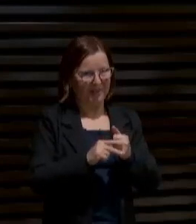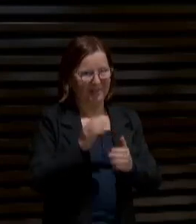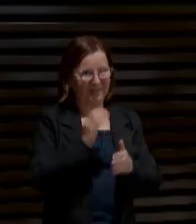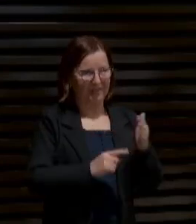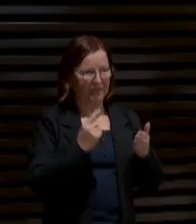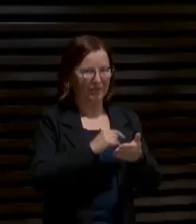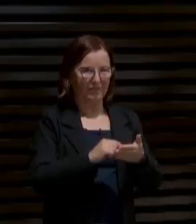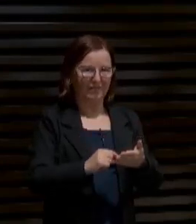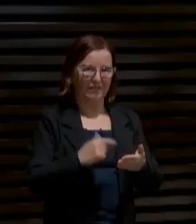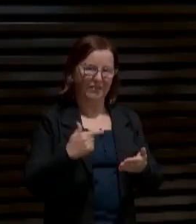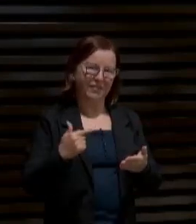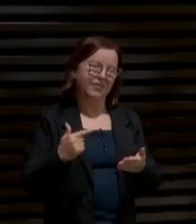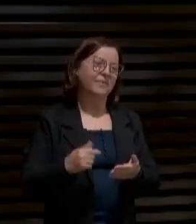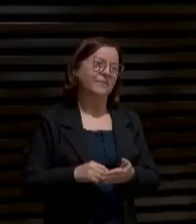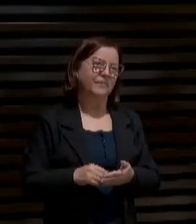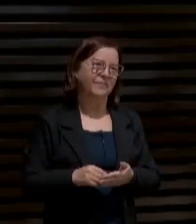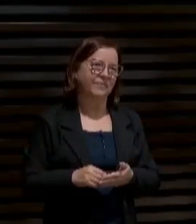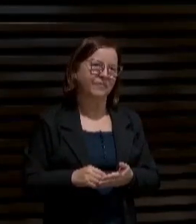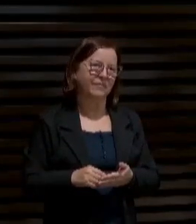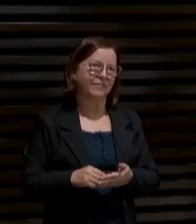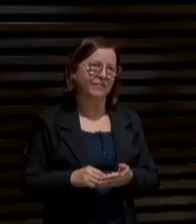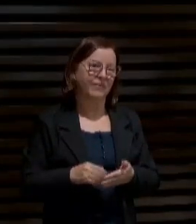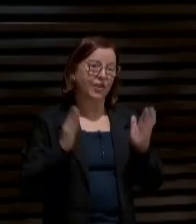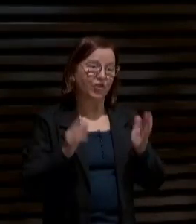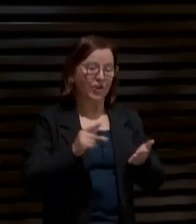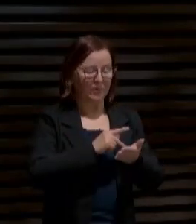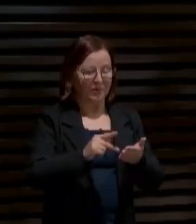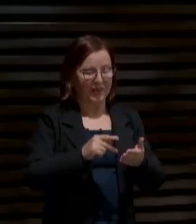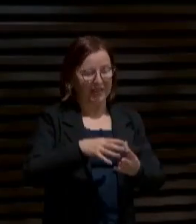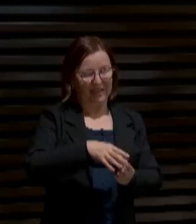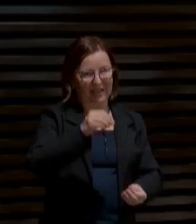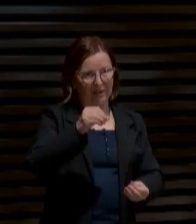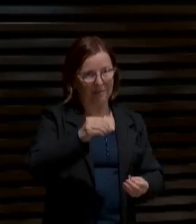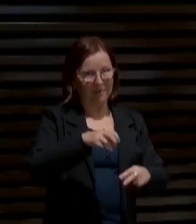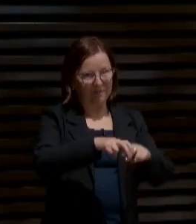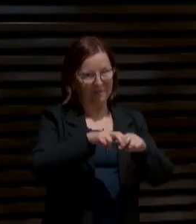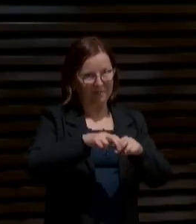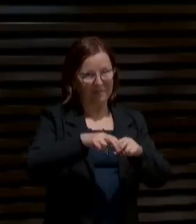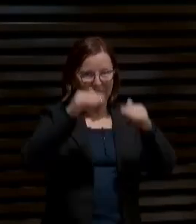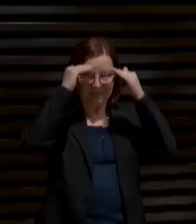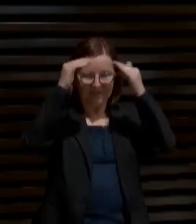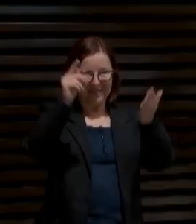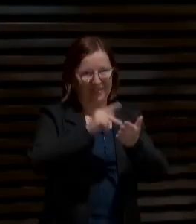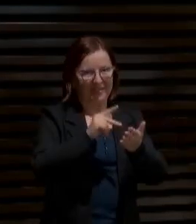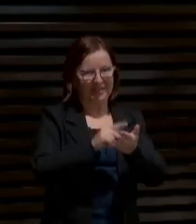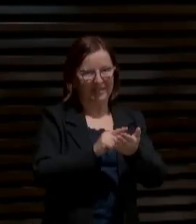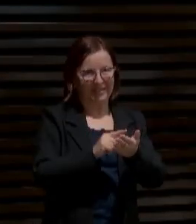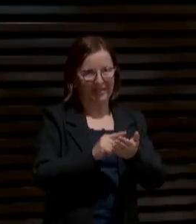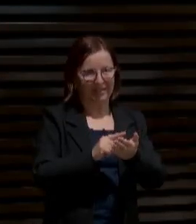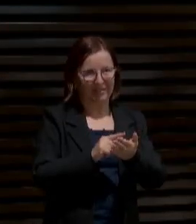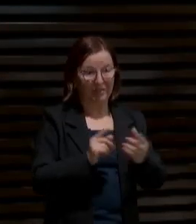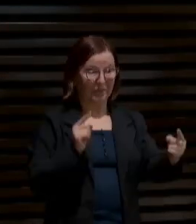e 23 e tendo purificado a alma pela obediência à verdade e com